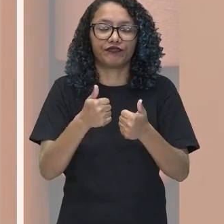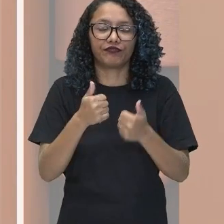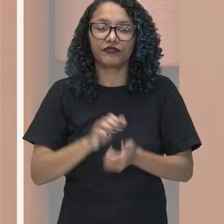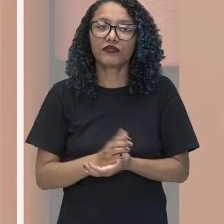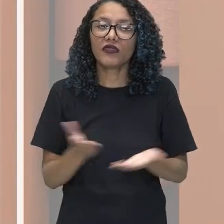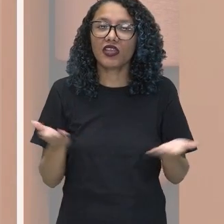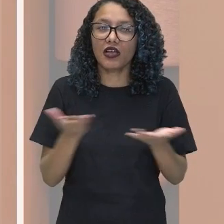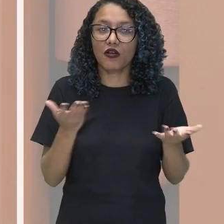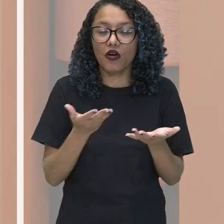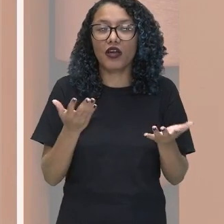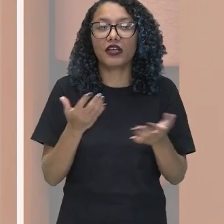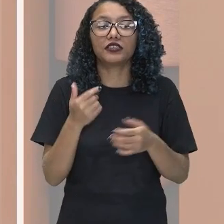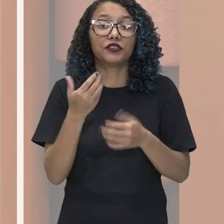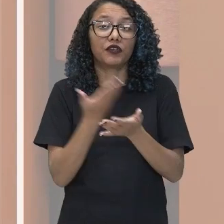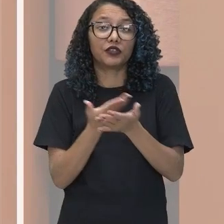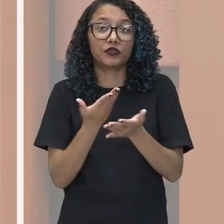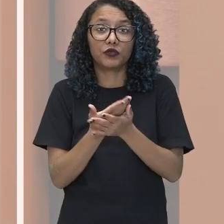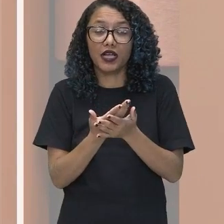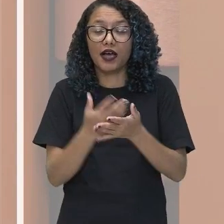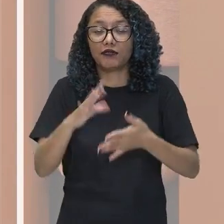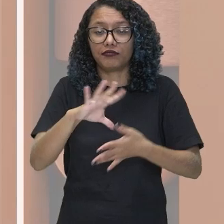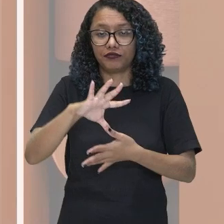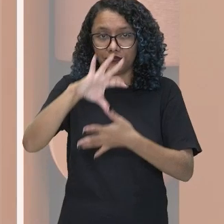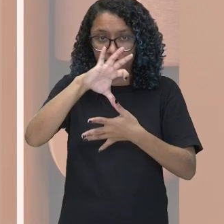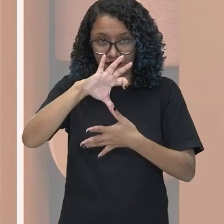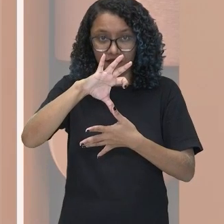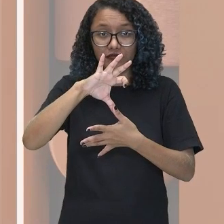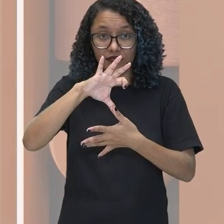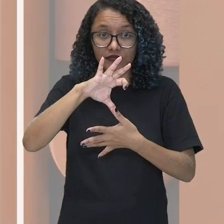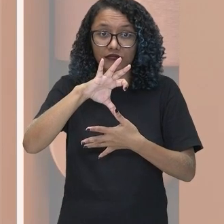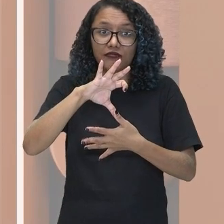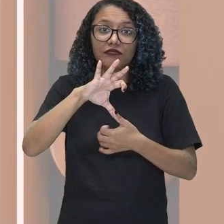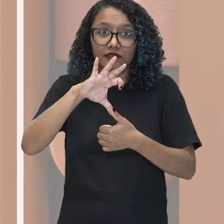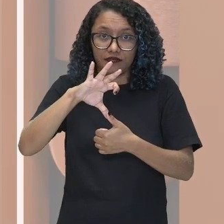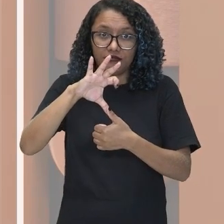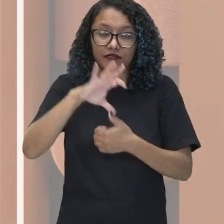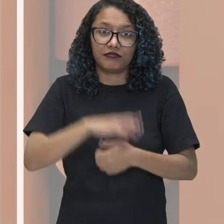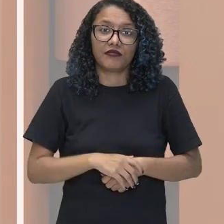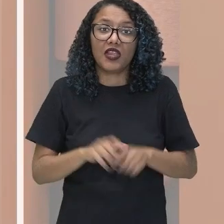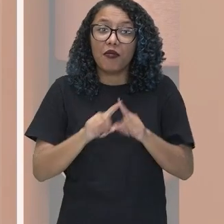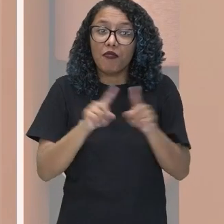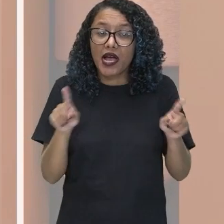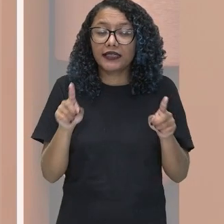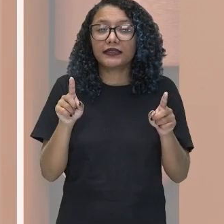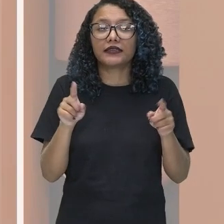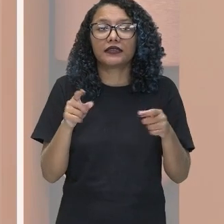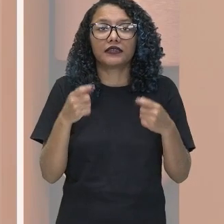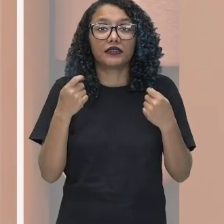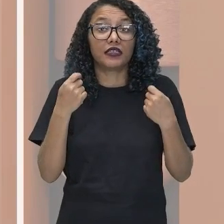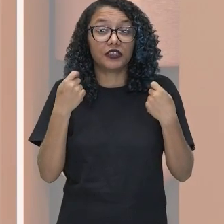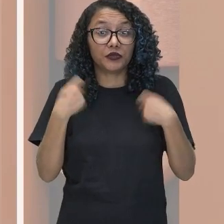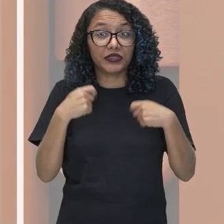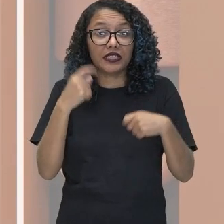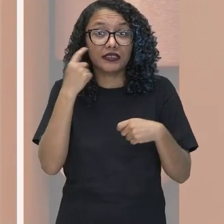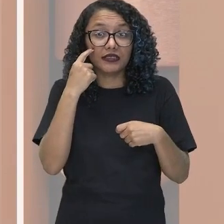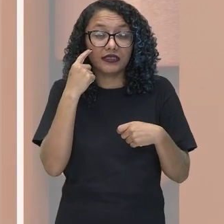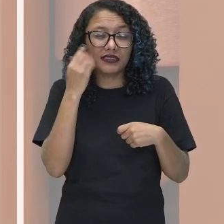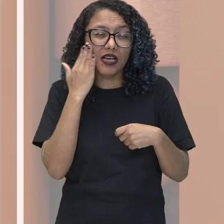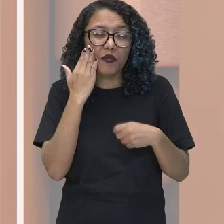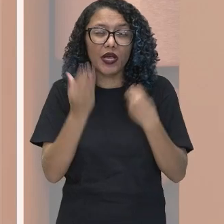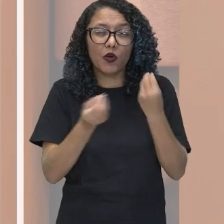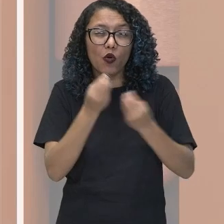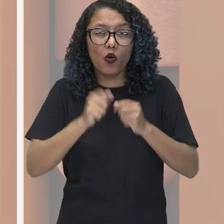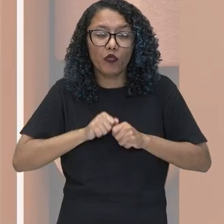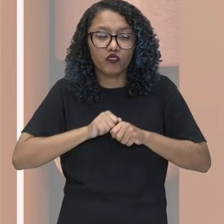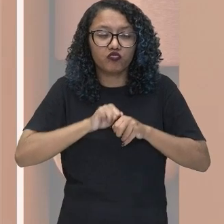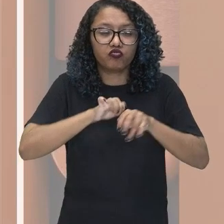da América anglo-saxônica, mas primeiro a gente vai verificar a expansão dos Estados Unidos. Os Estados Unidos